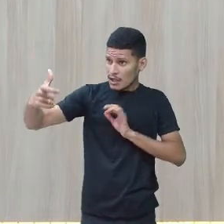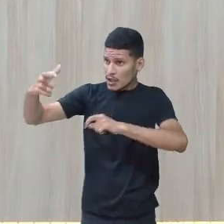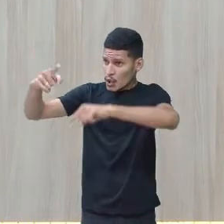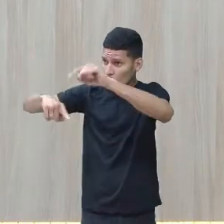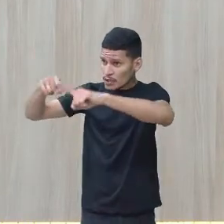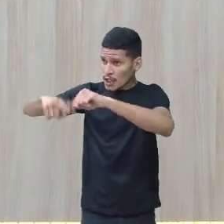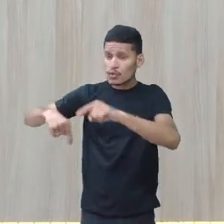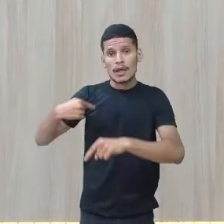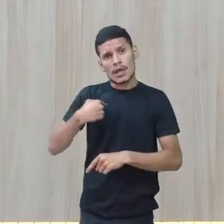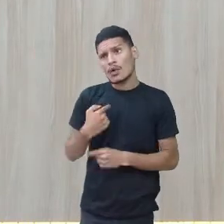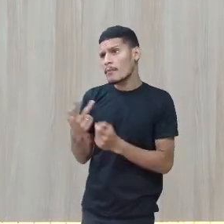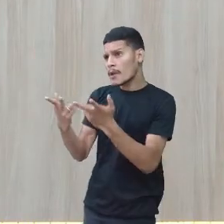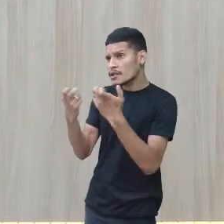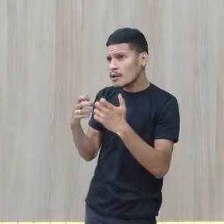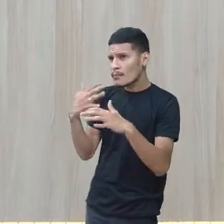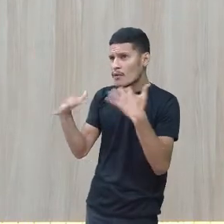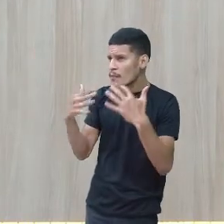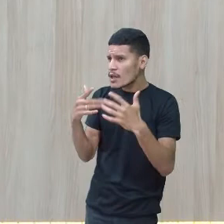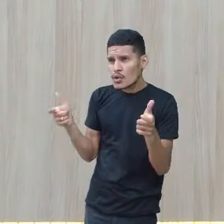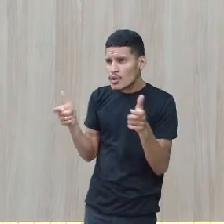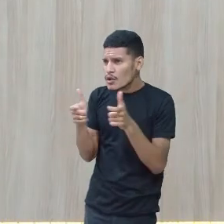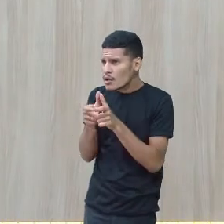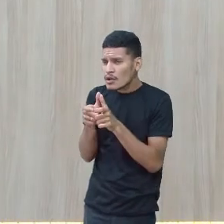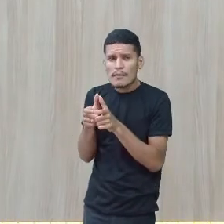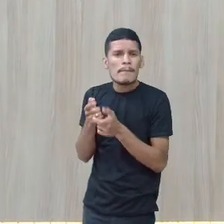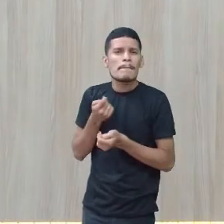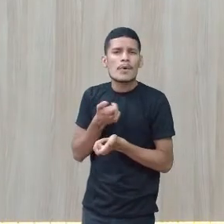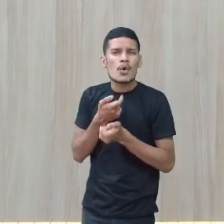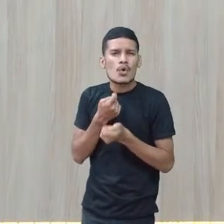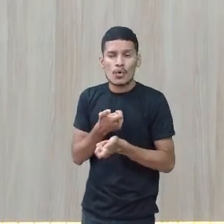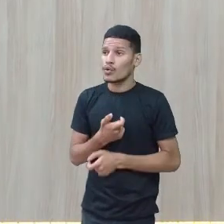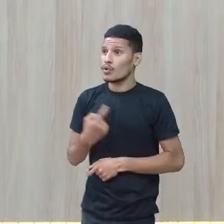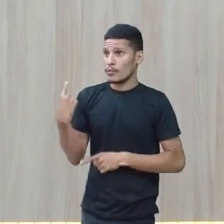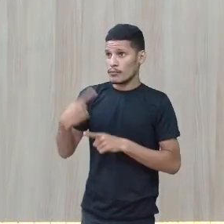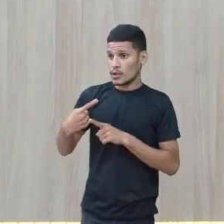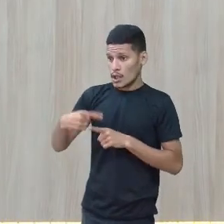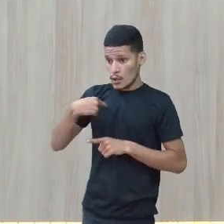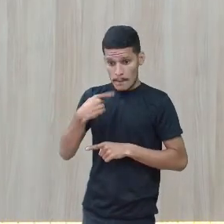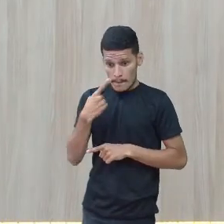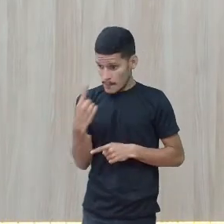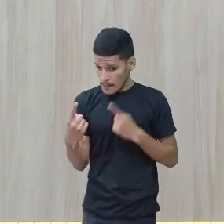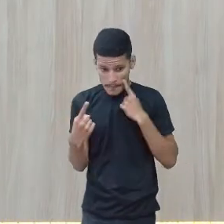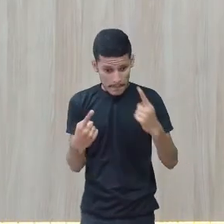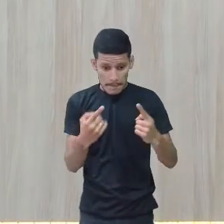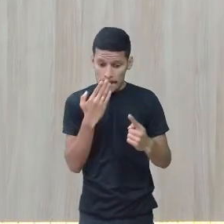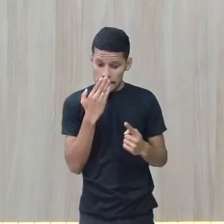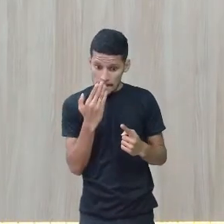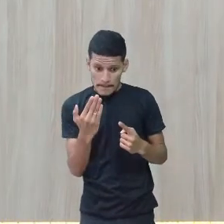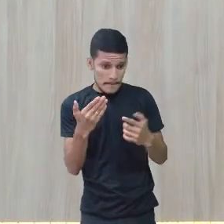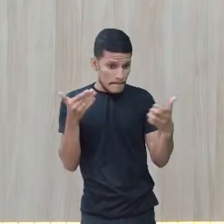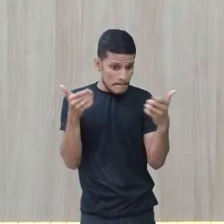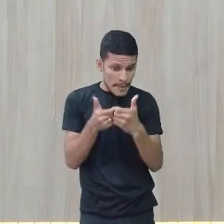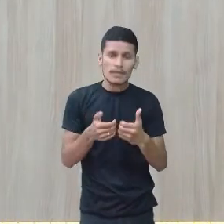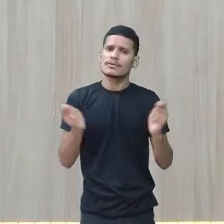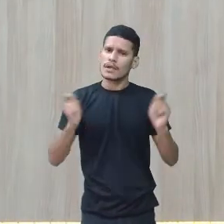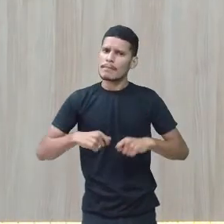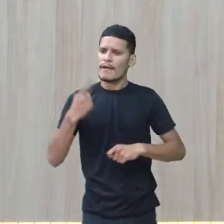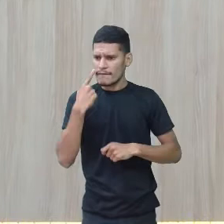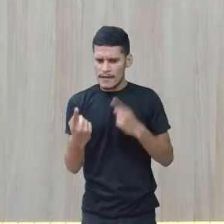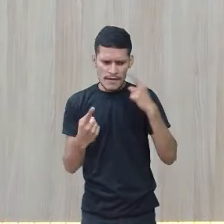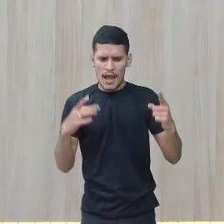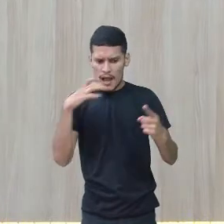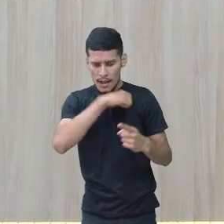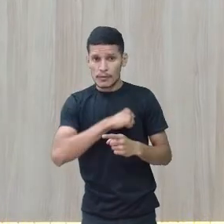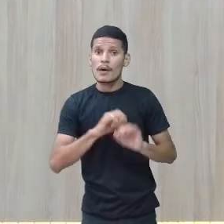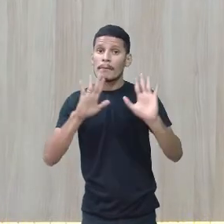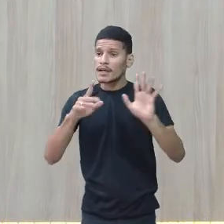menos movimento eu percebo, né? Porque a gente está aqui perto e eu consigo ver tudo que está acontecendo aqui na minha frente. Mas se eu olho para uma situação lá